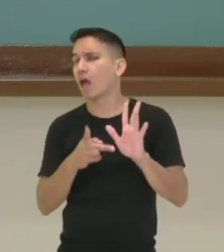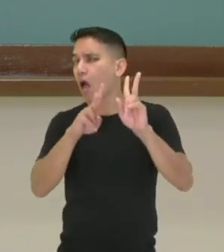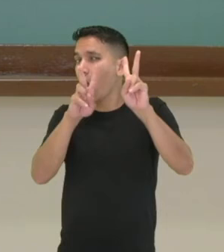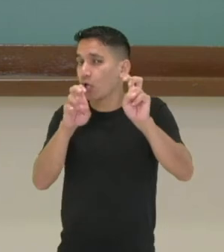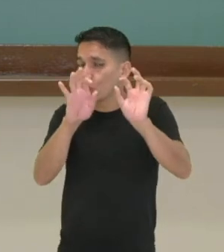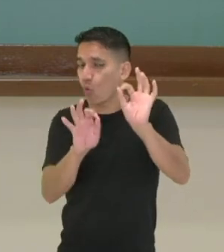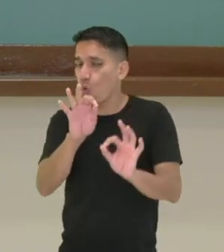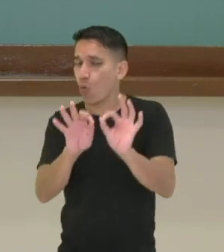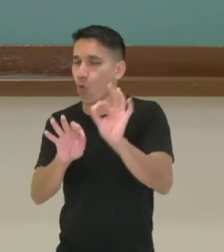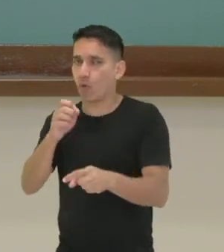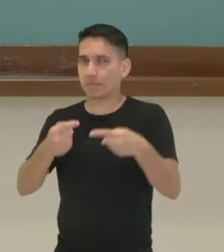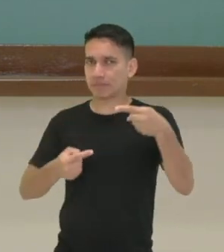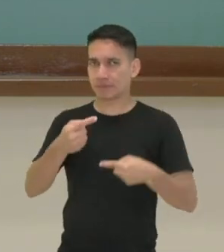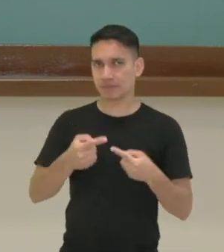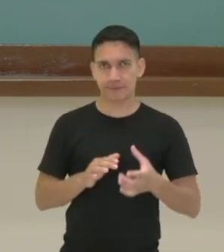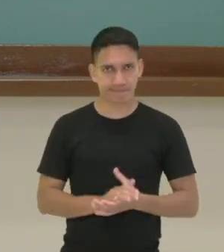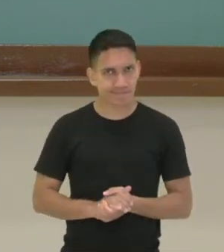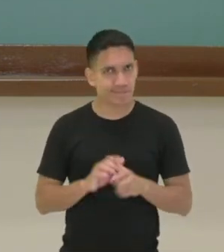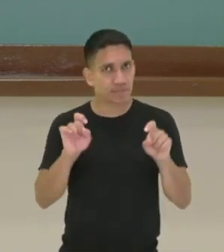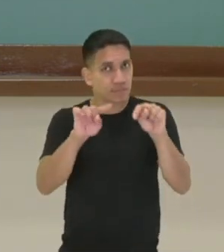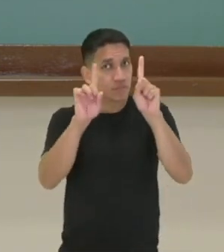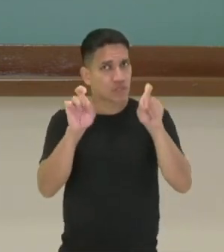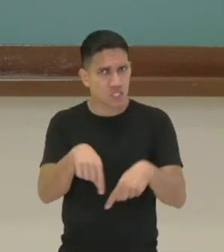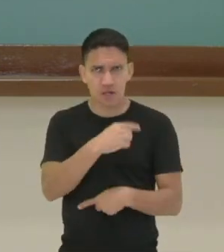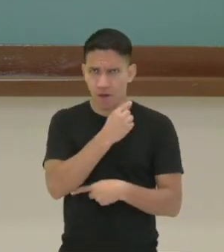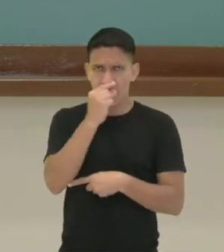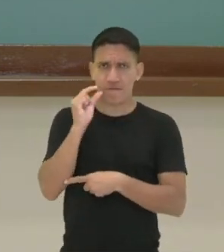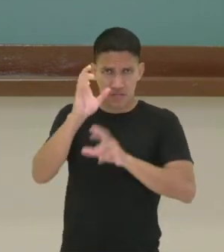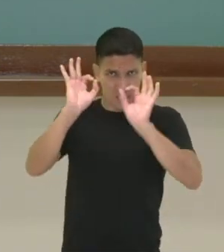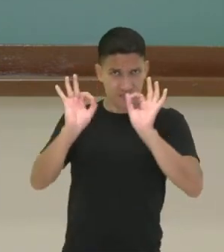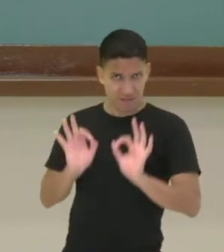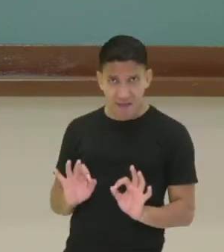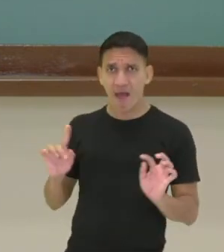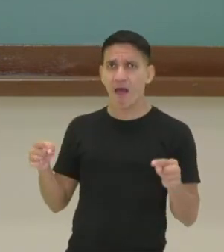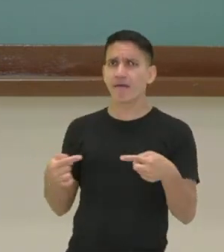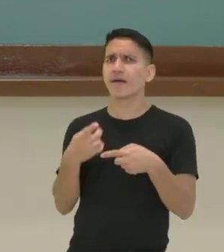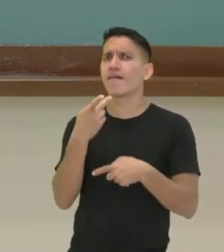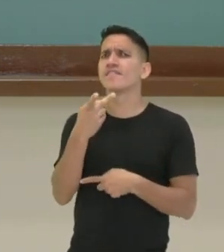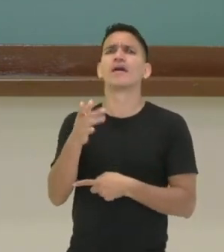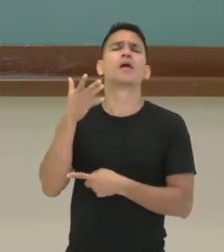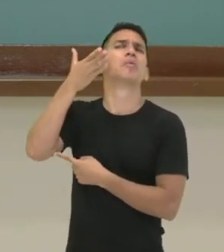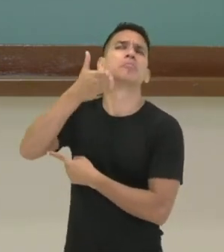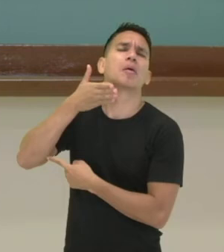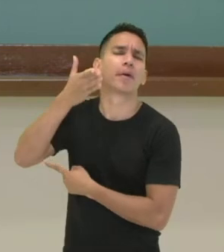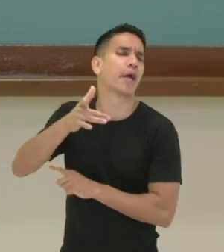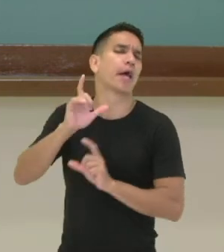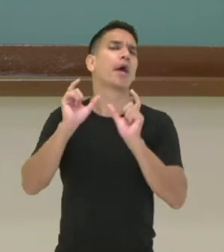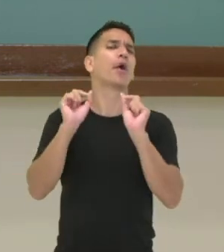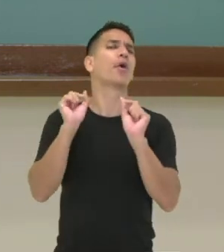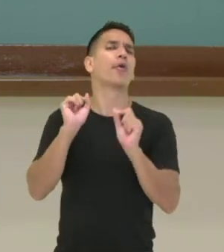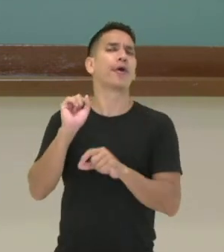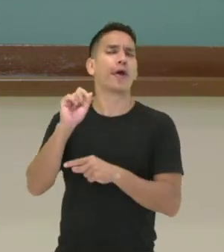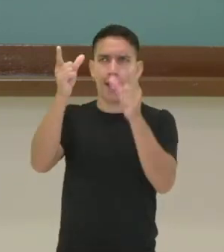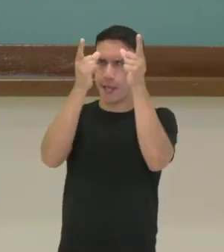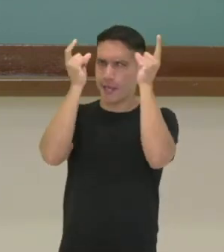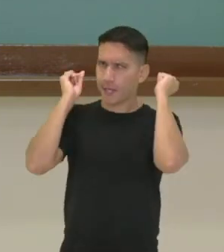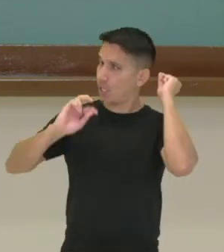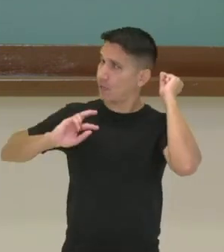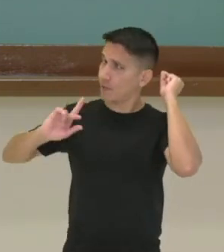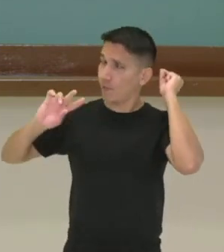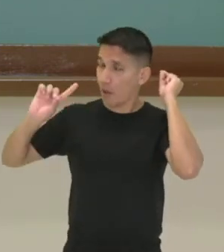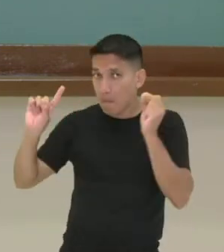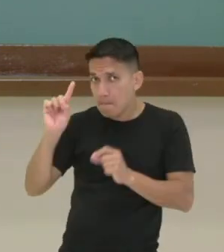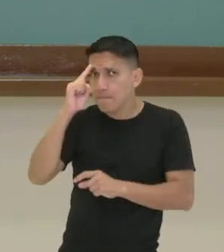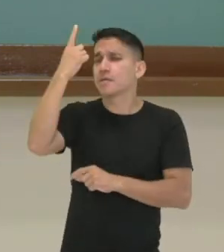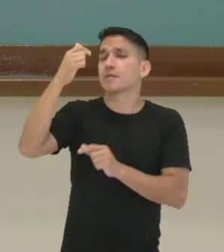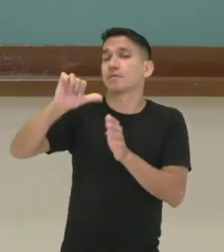organização política? Será que o Wolff estava correto naquilo que ele afirmava, né? O fato de que os gregos não foram os primeiros